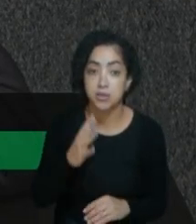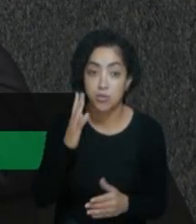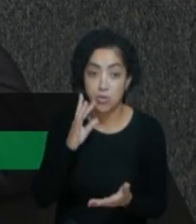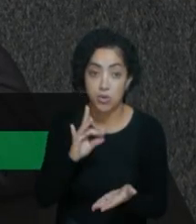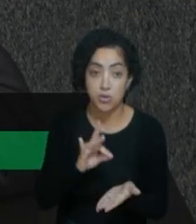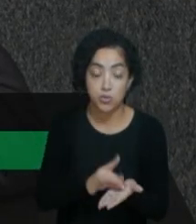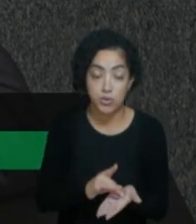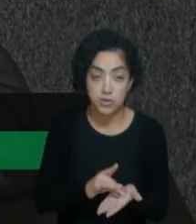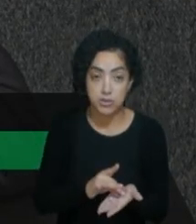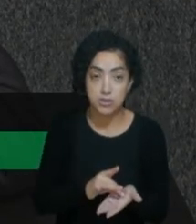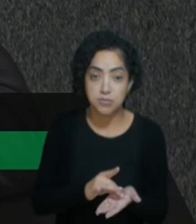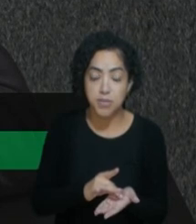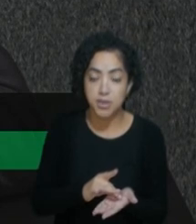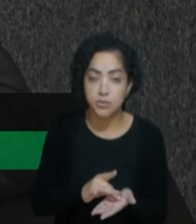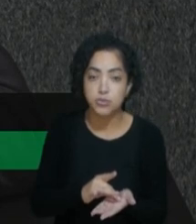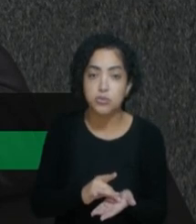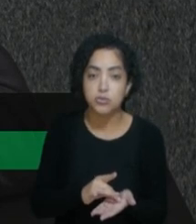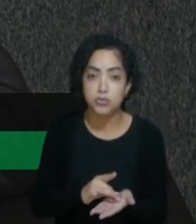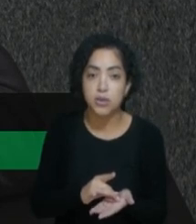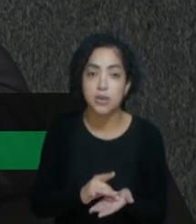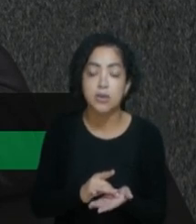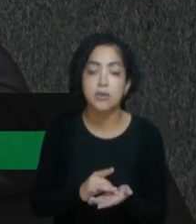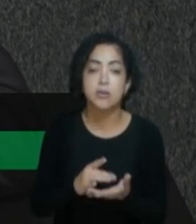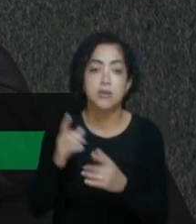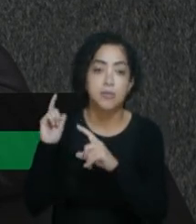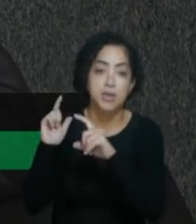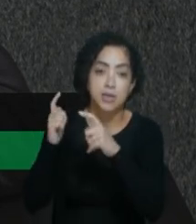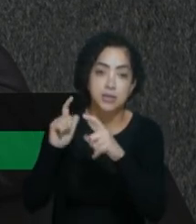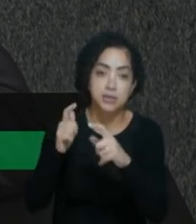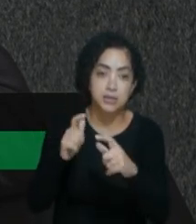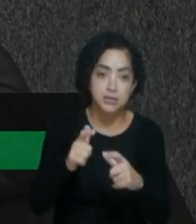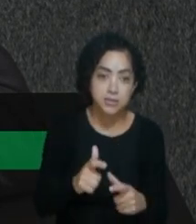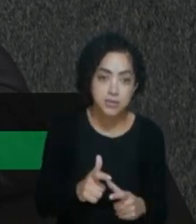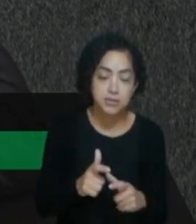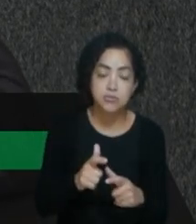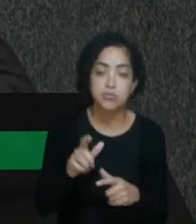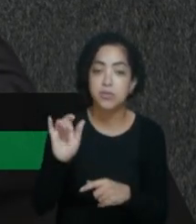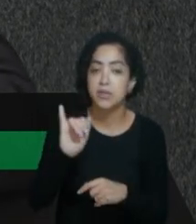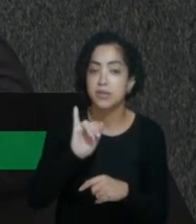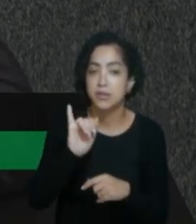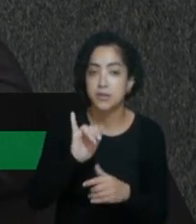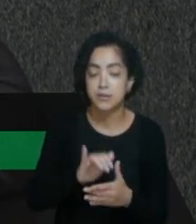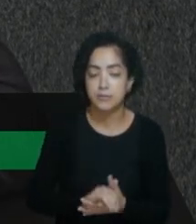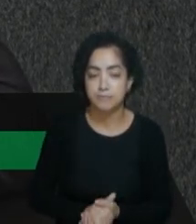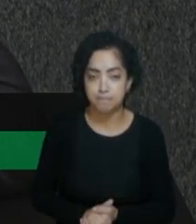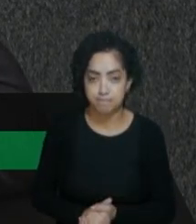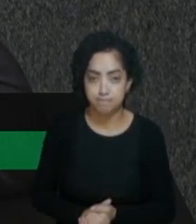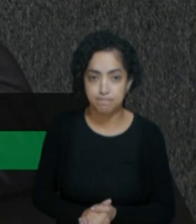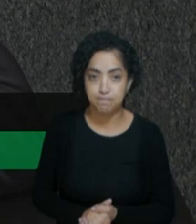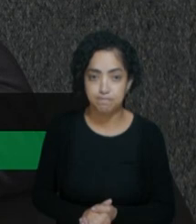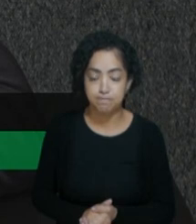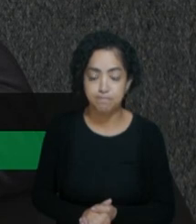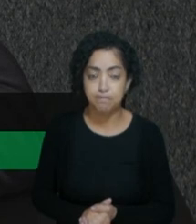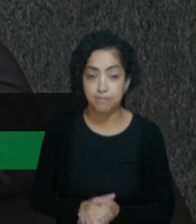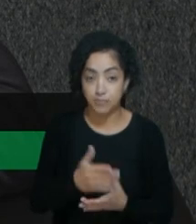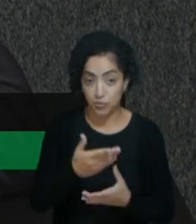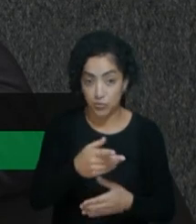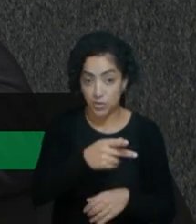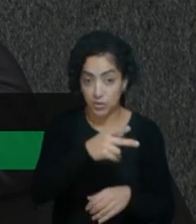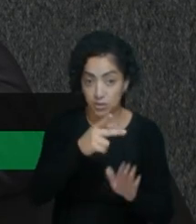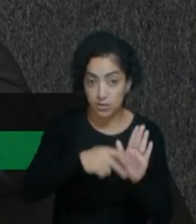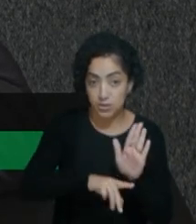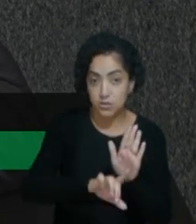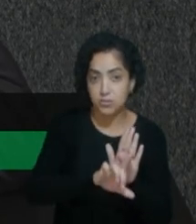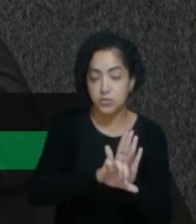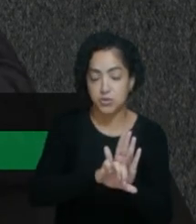Eh pela nossa tradição da imigração italiana reconhecendo também esse projeto que entendo eu